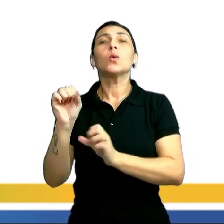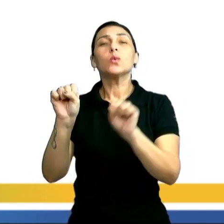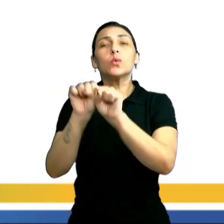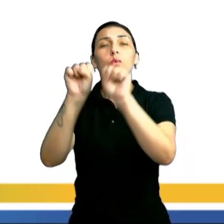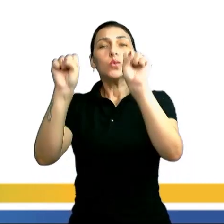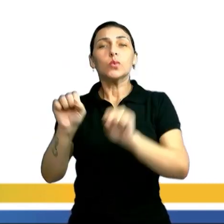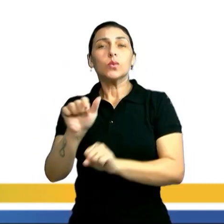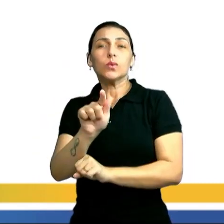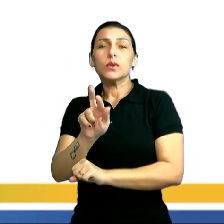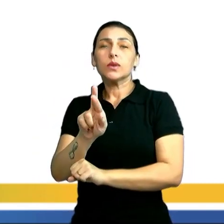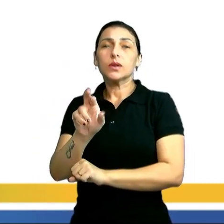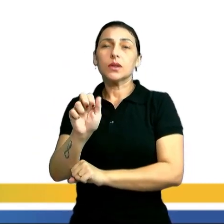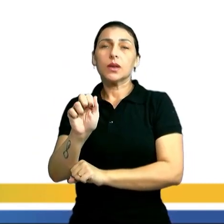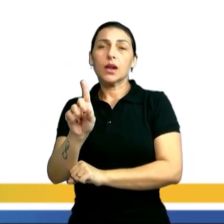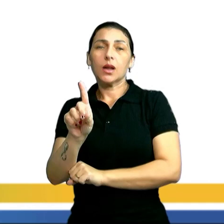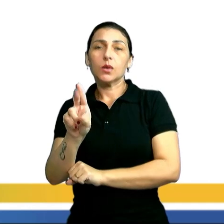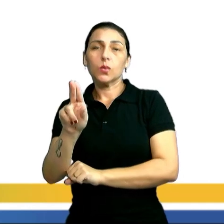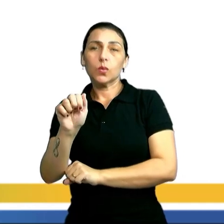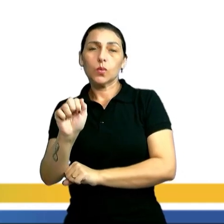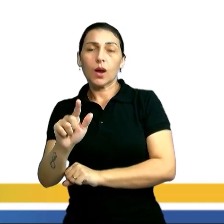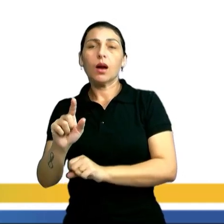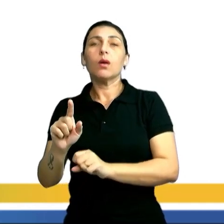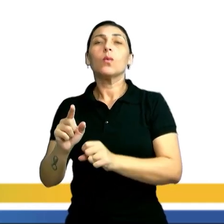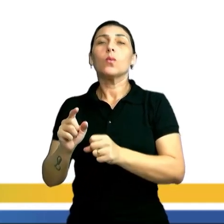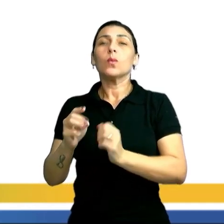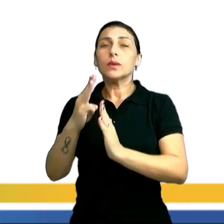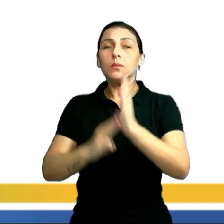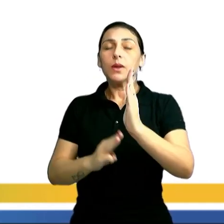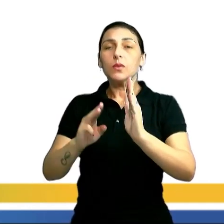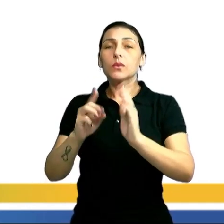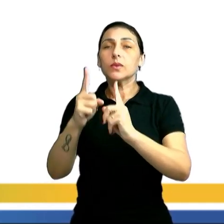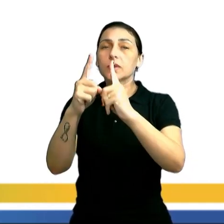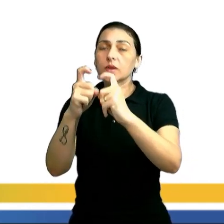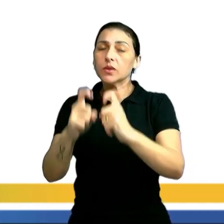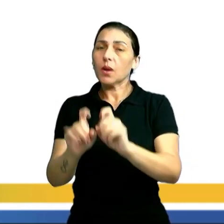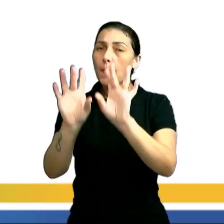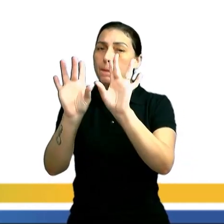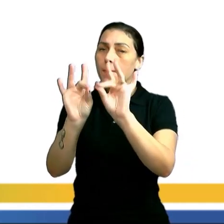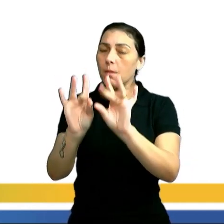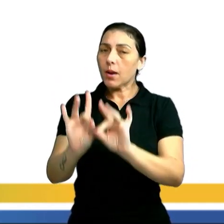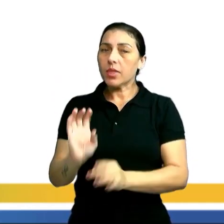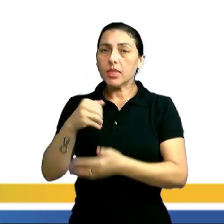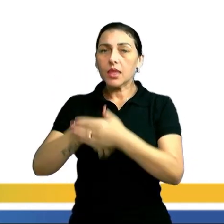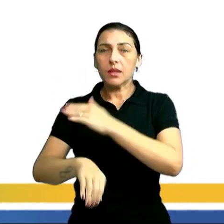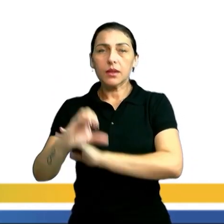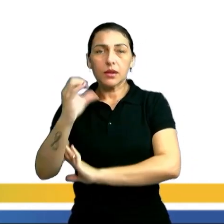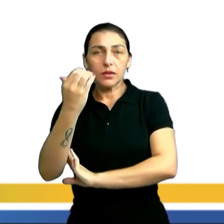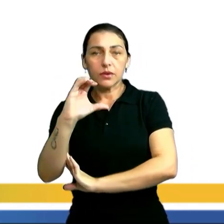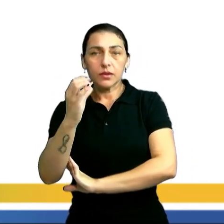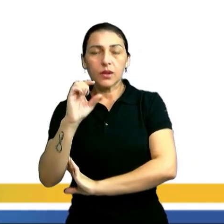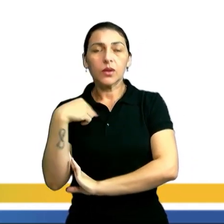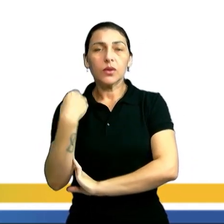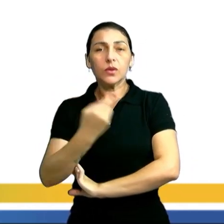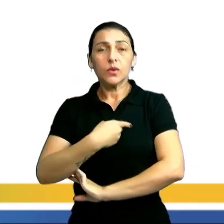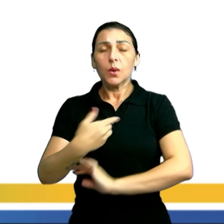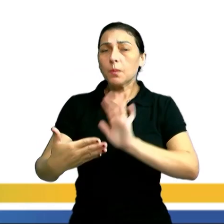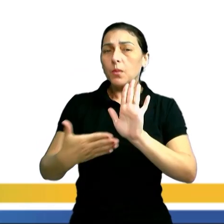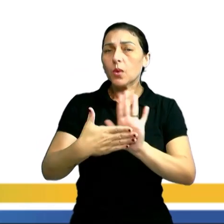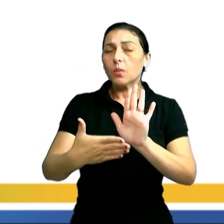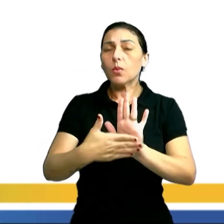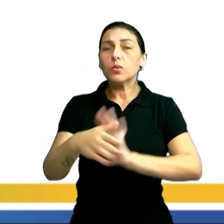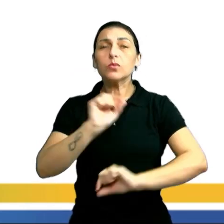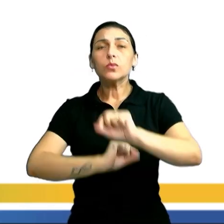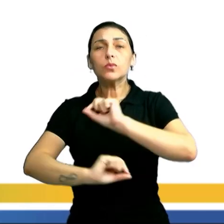sistemas. Esse método científico descrito dentro das ciências nos